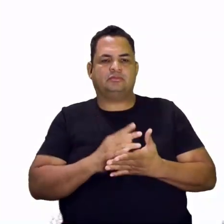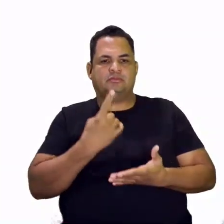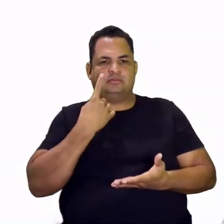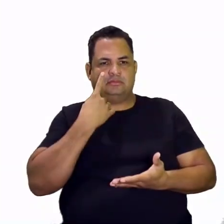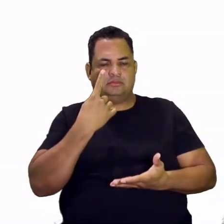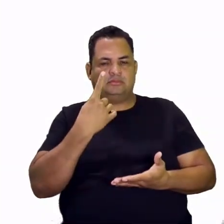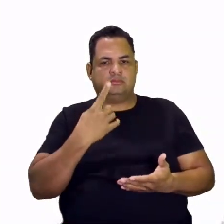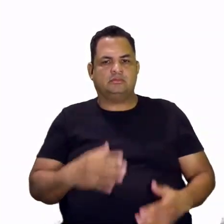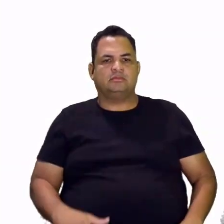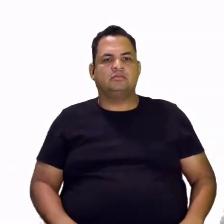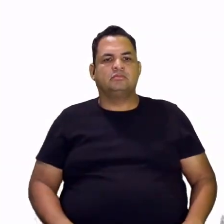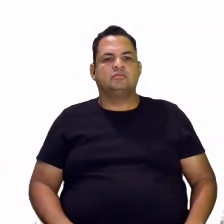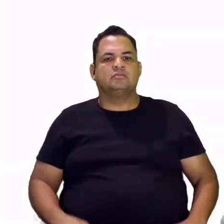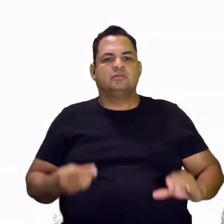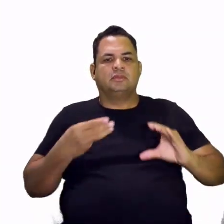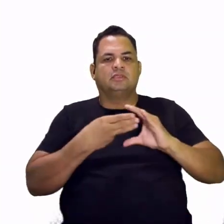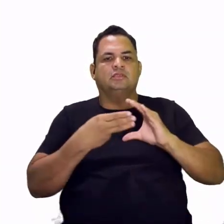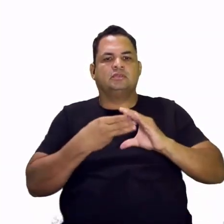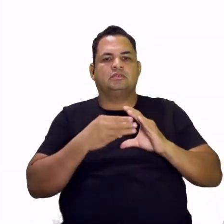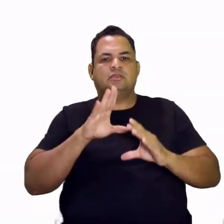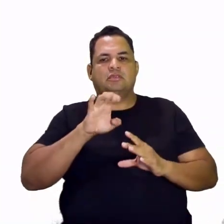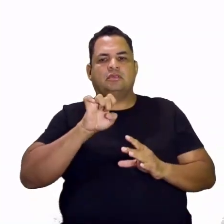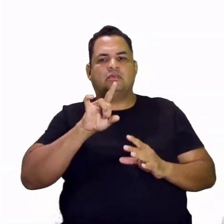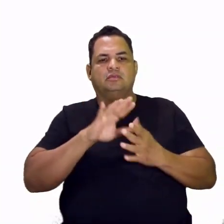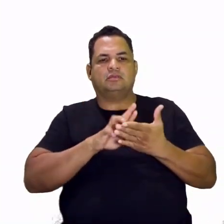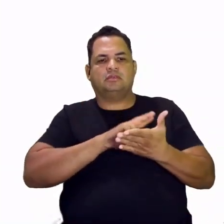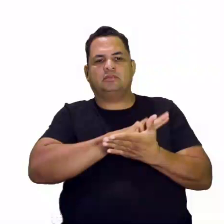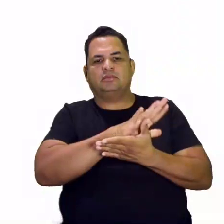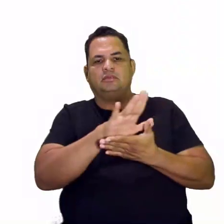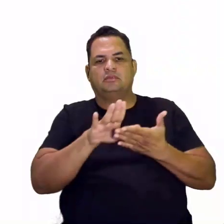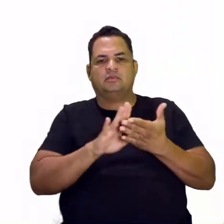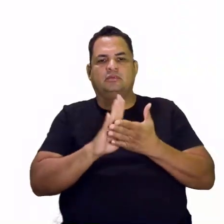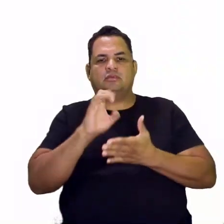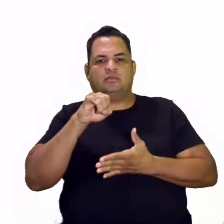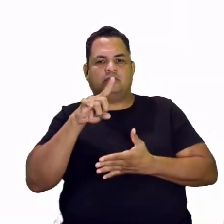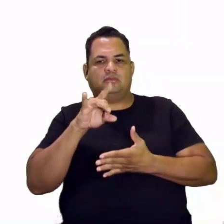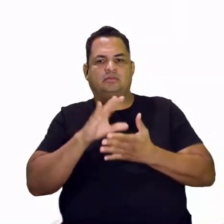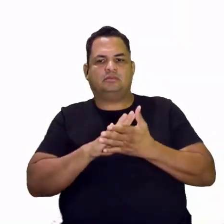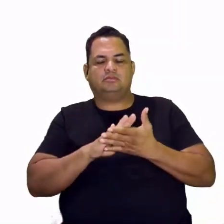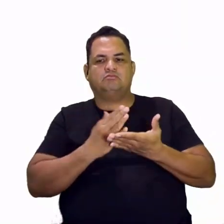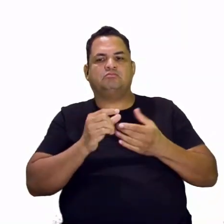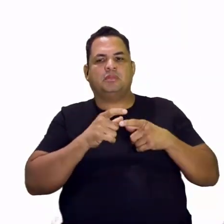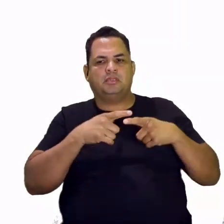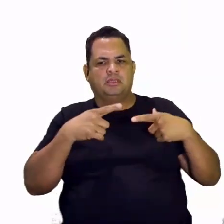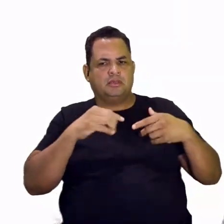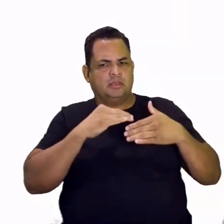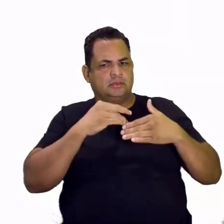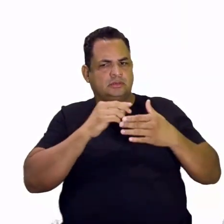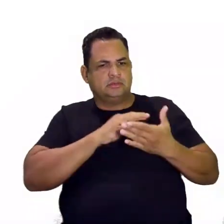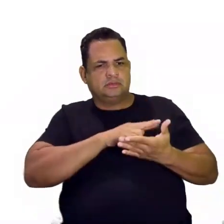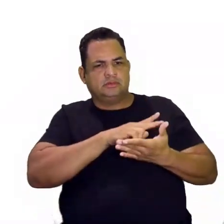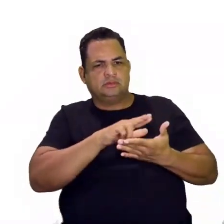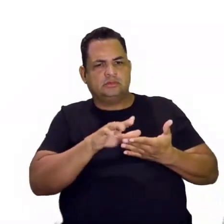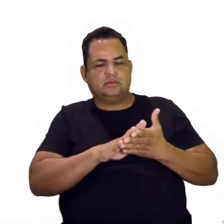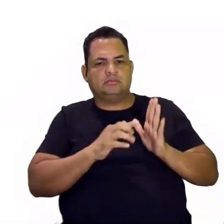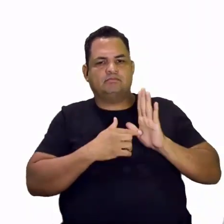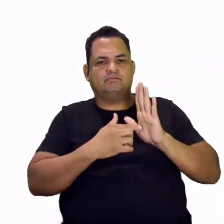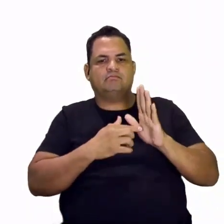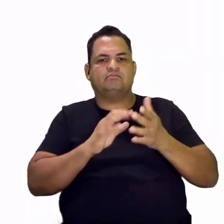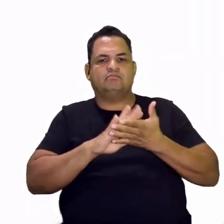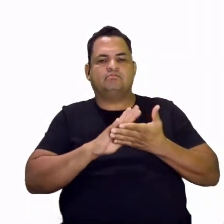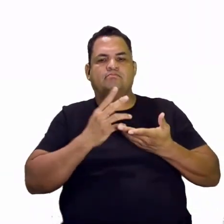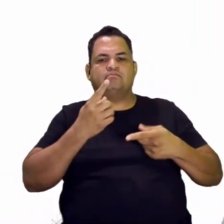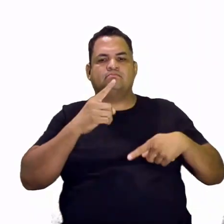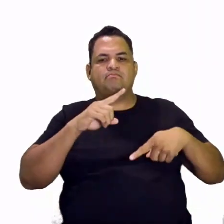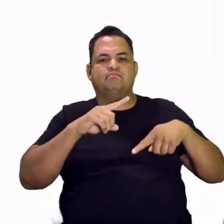olhadinha aqui. As células eucarióticas têm uma diversidade de orgânulos muito maior, sempre apresentando material